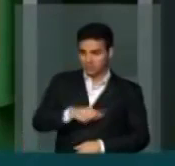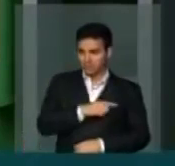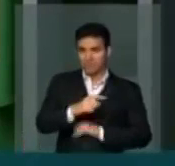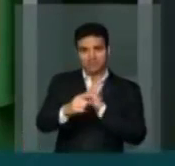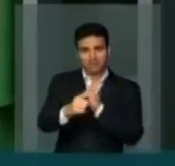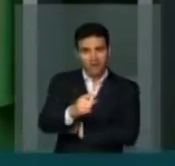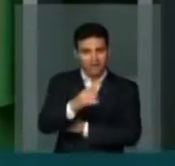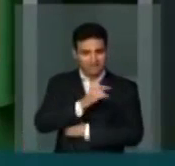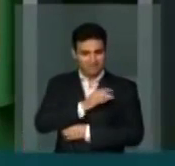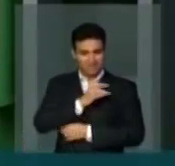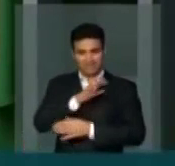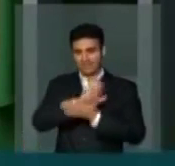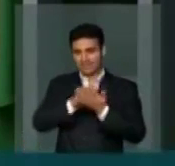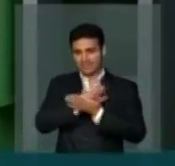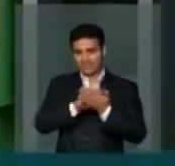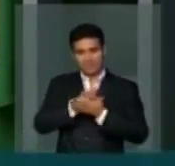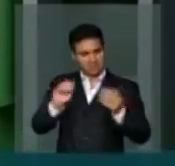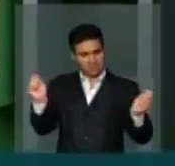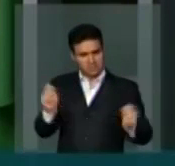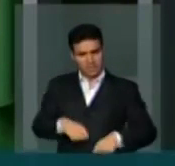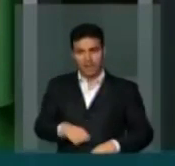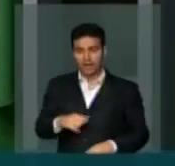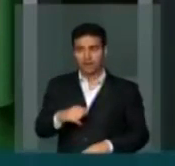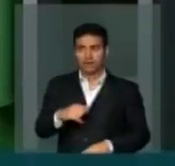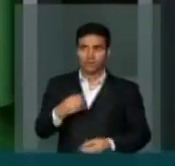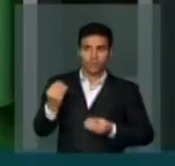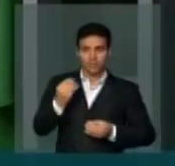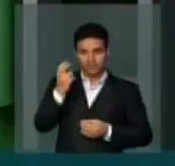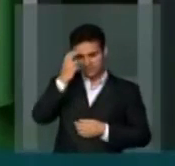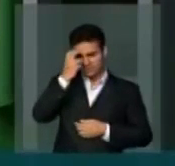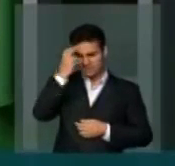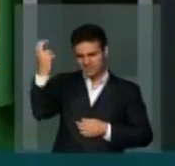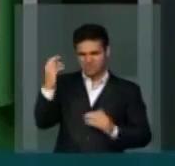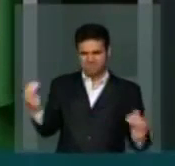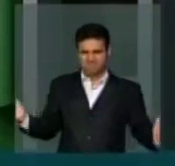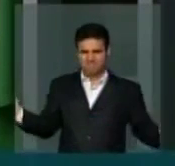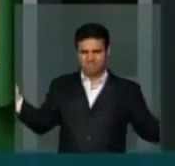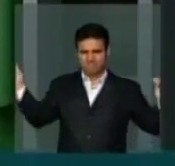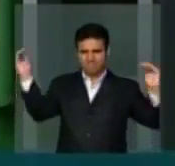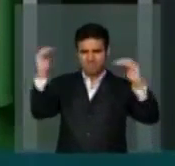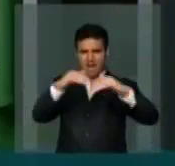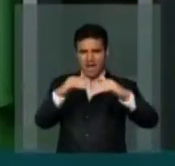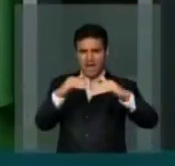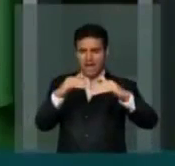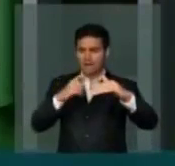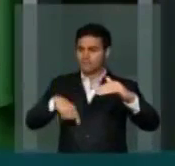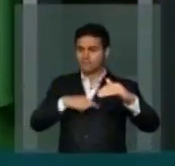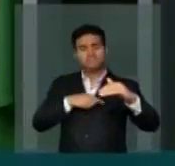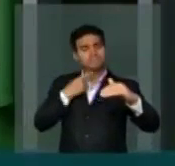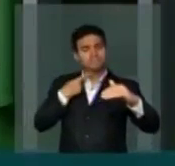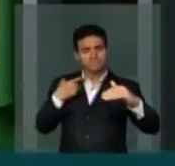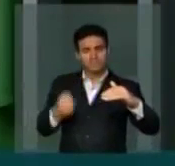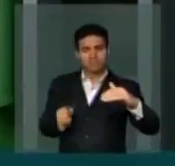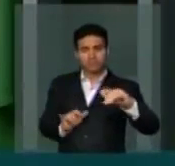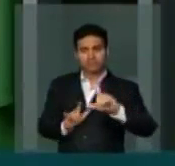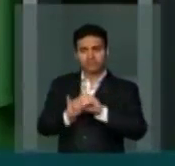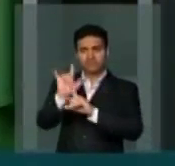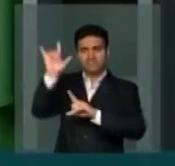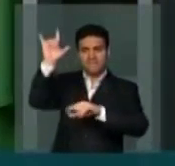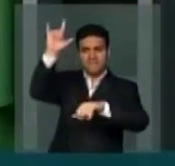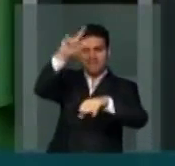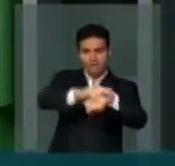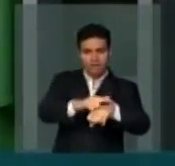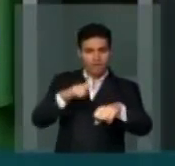destemidos a ponto de estendermos a razão humana, submetendo o solo de um cometa à nossa vontade a uma